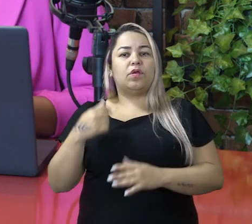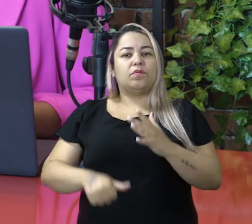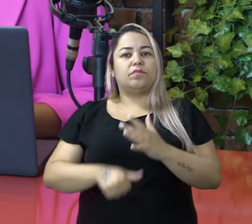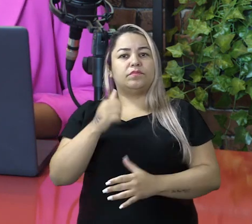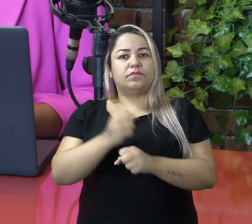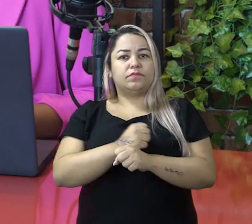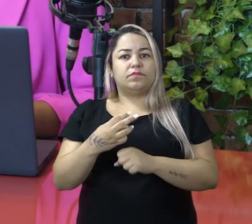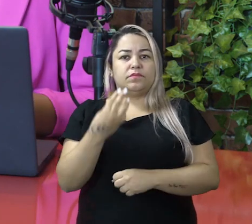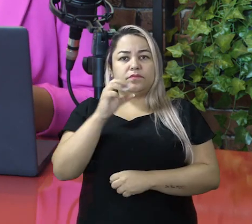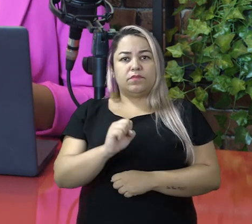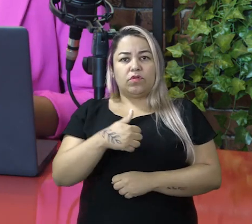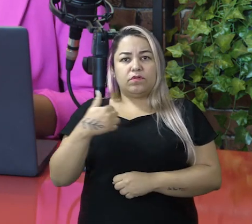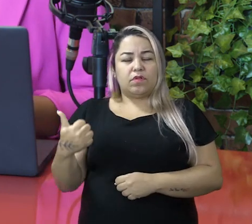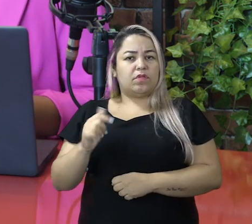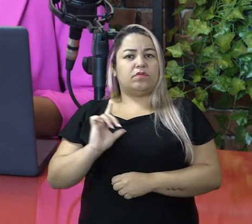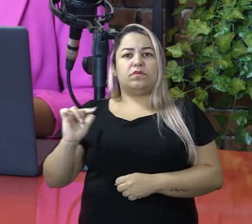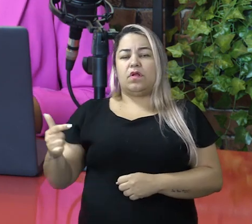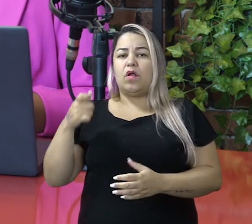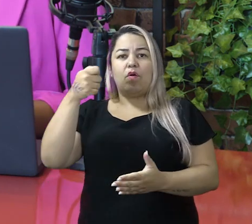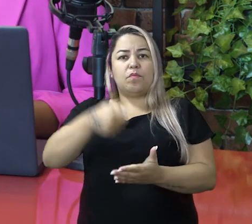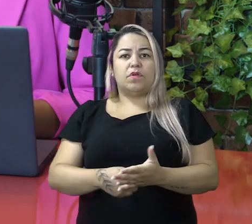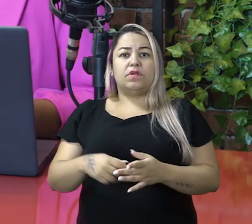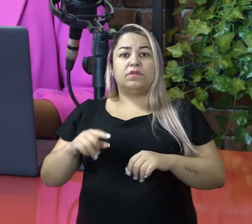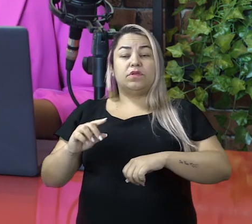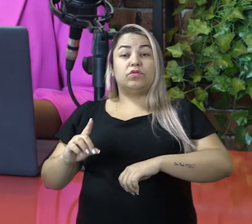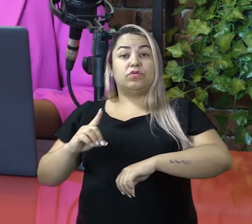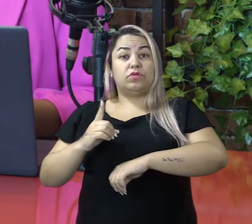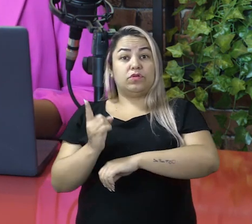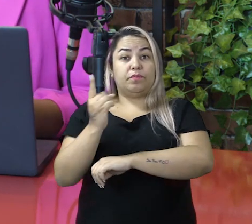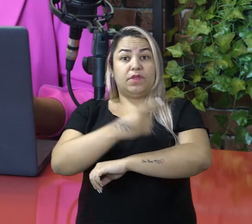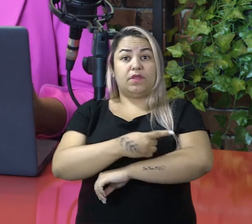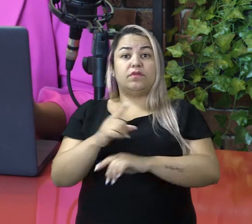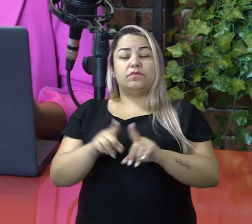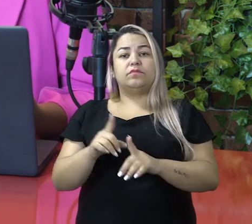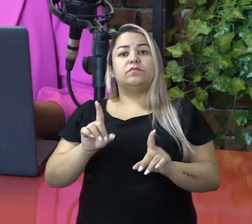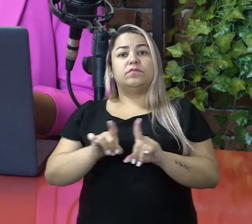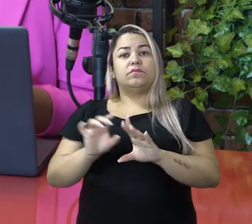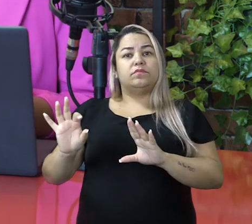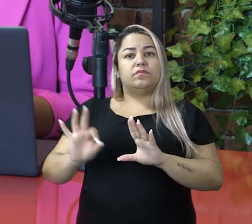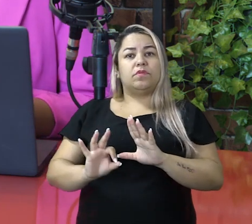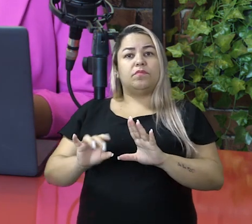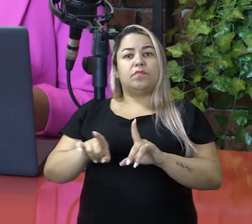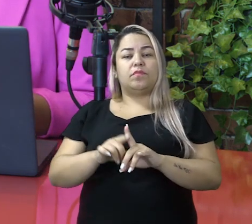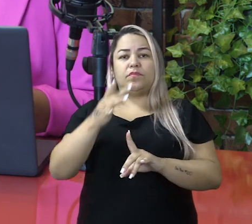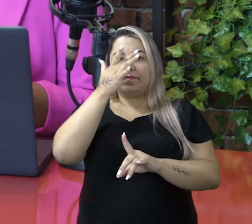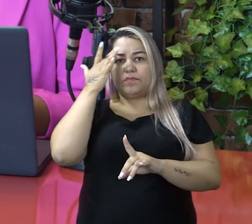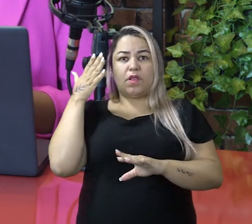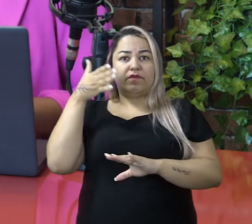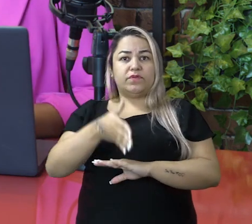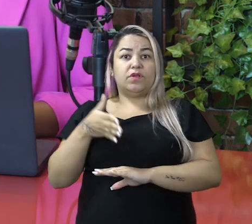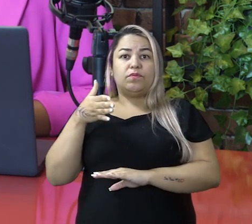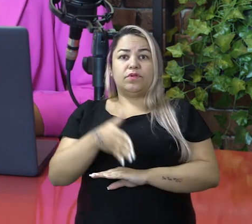seu primeiro ano, a BR-381 não terá cobrança de pedágios e depois terá desconto para os usuários